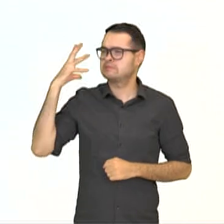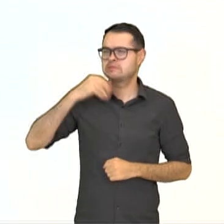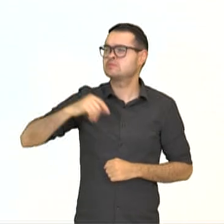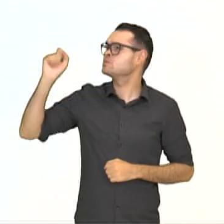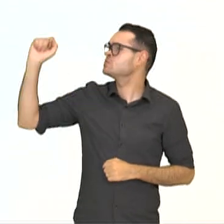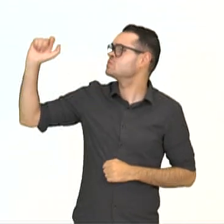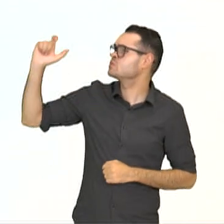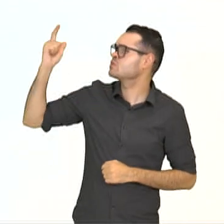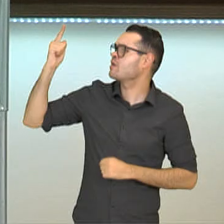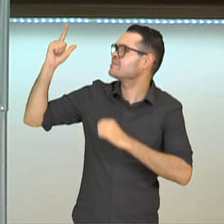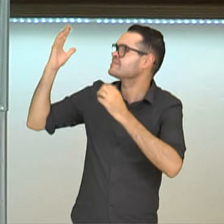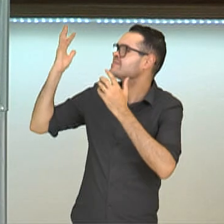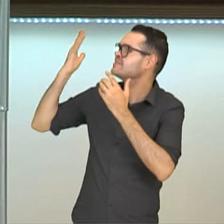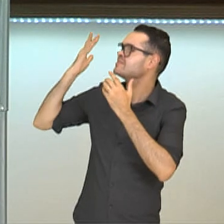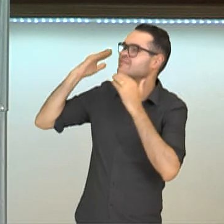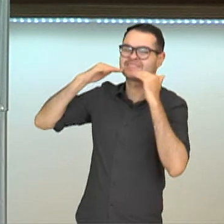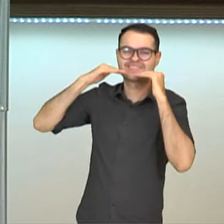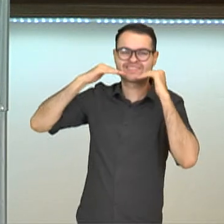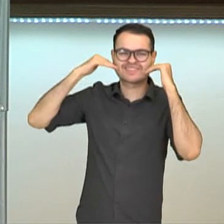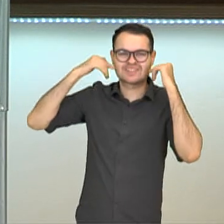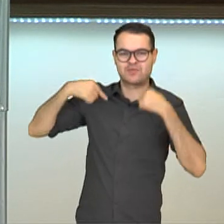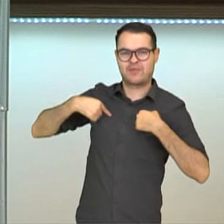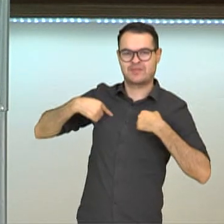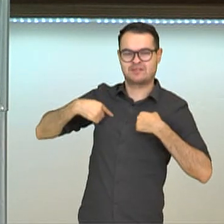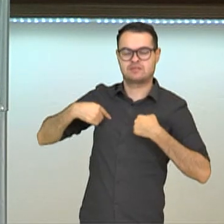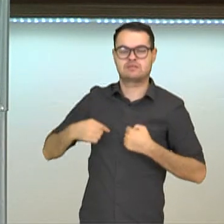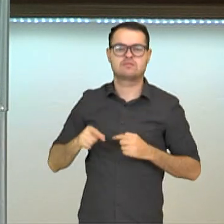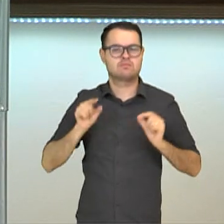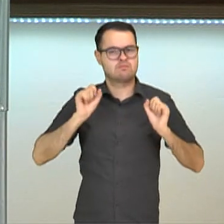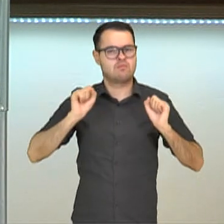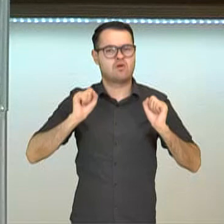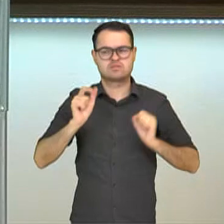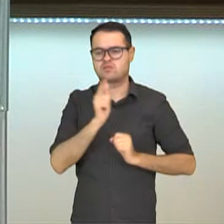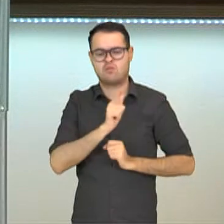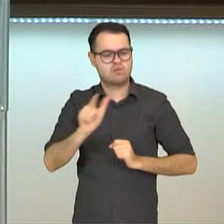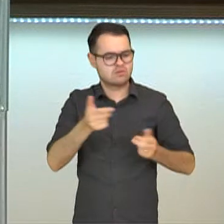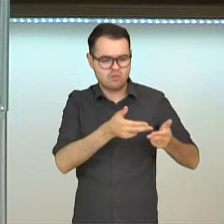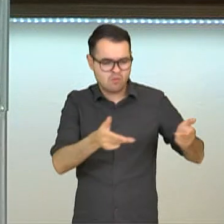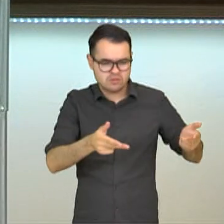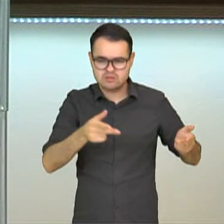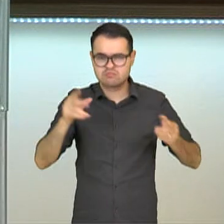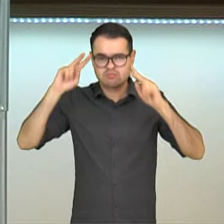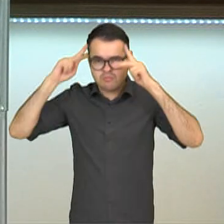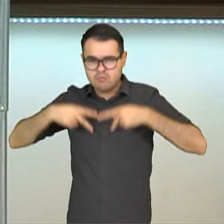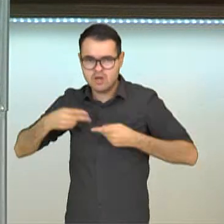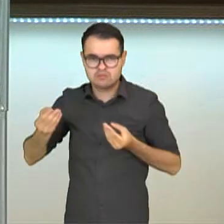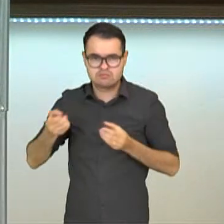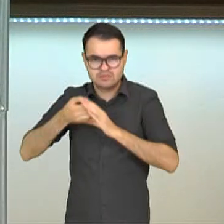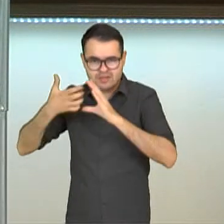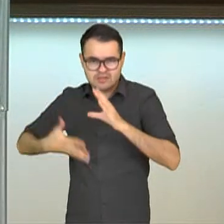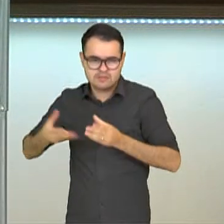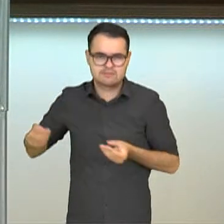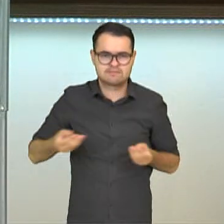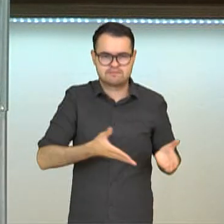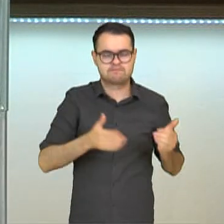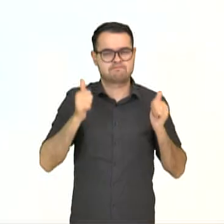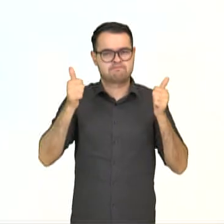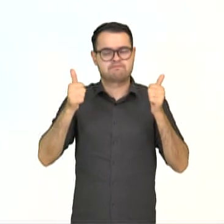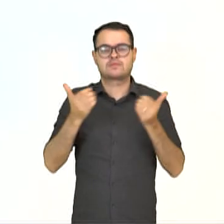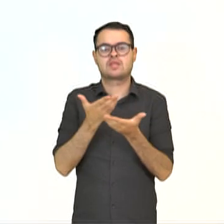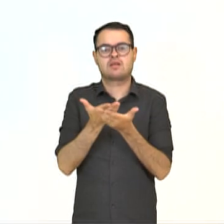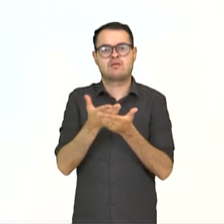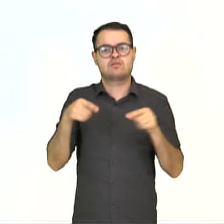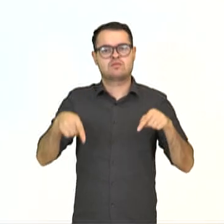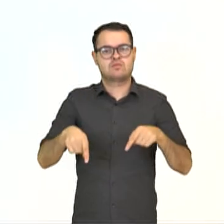mim. Então, você pode seguir o exemplo, escolher um outro ser e atribuir uma característica para ele. Então, na aula